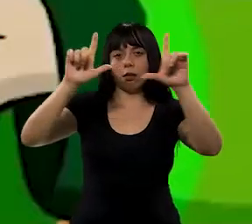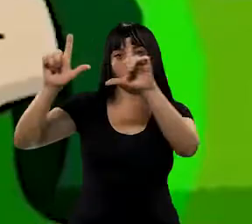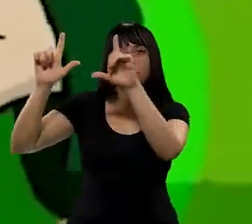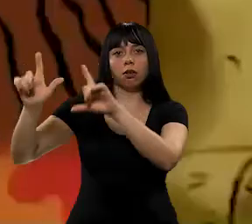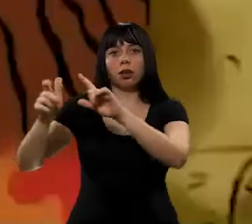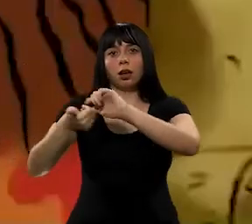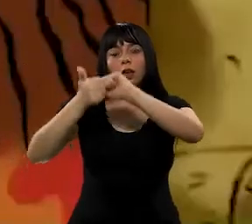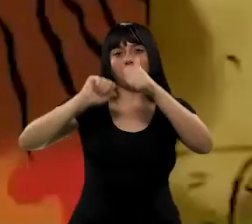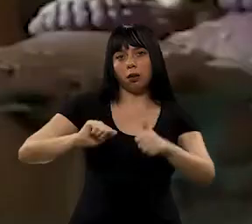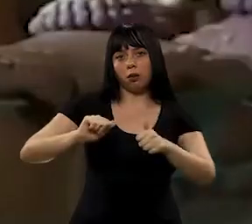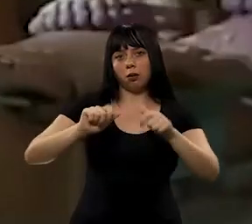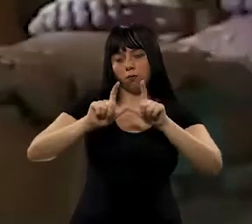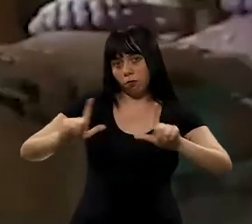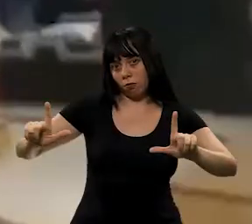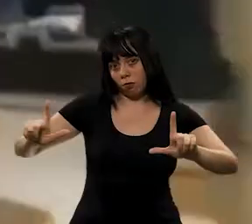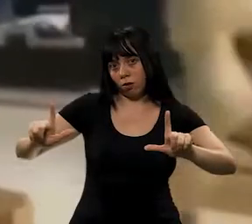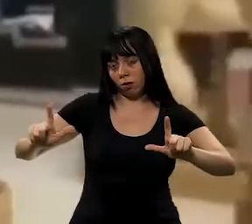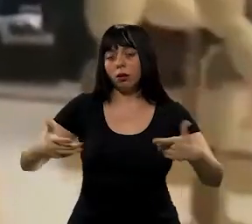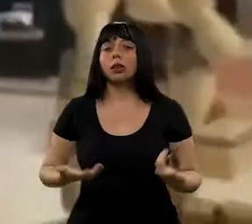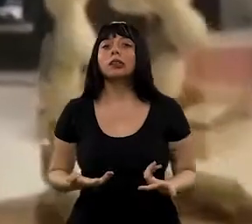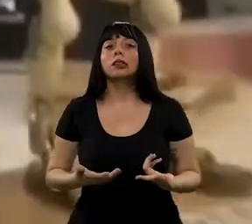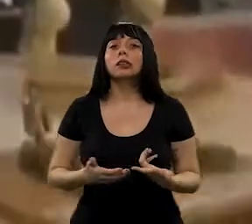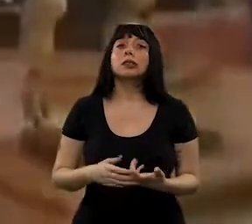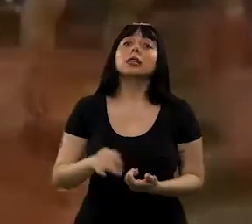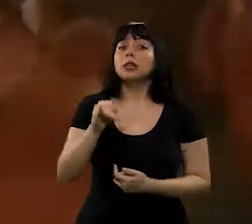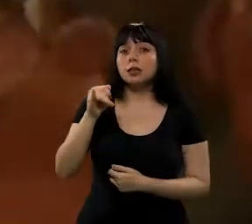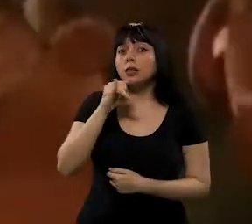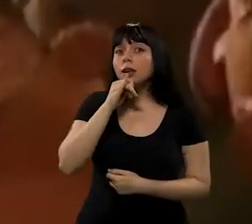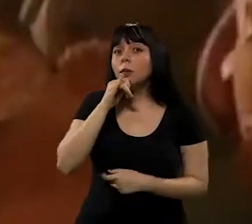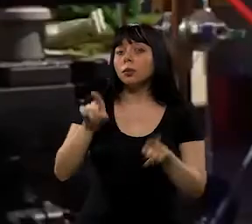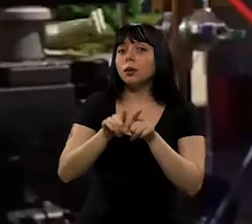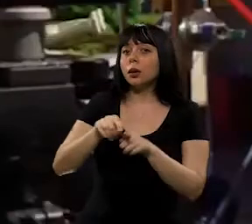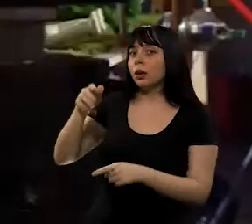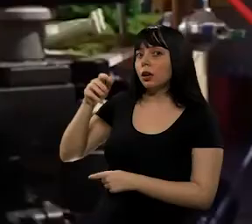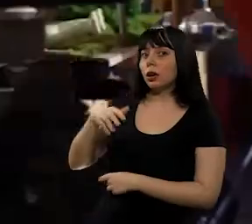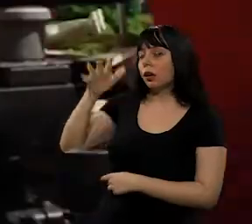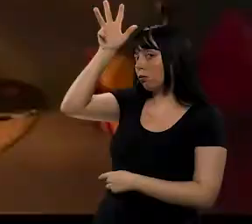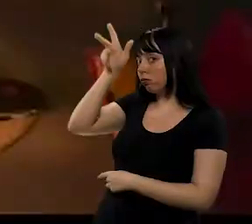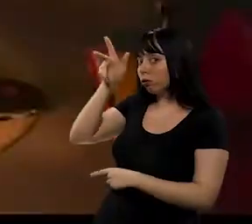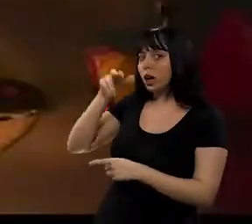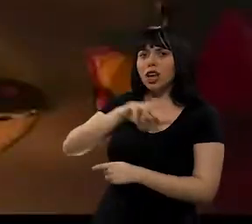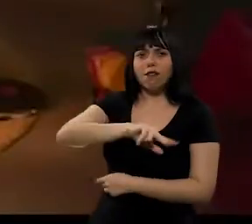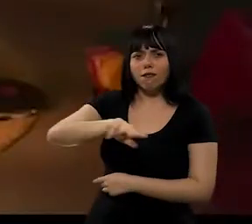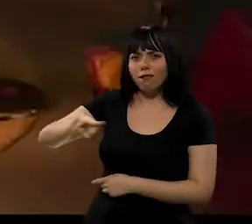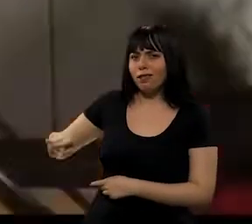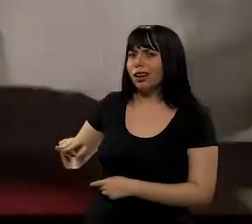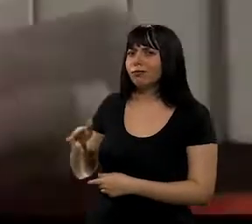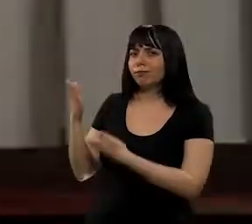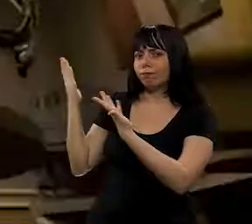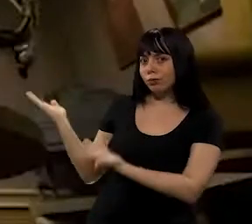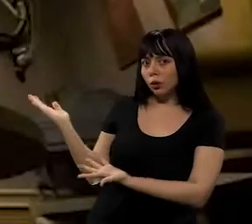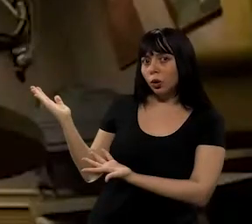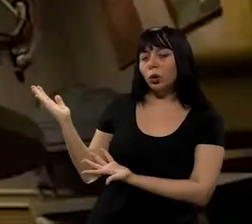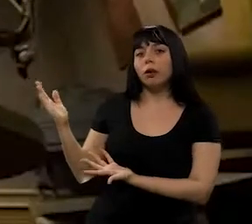para as telas. Não podemos esquecer de produções como Fuga das Galinhas, Wallace and Gromit e Coraline e o Mundo Secreto, que